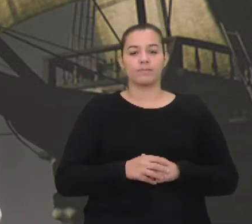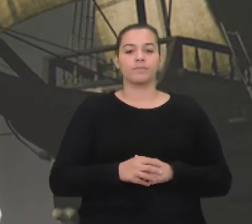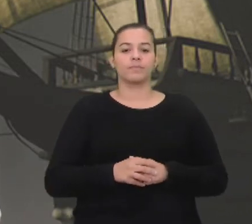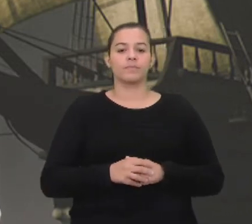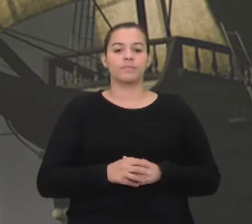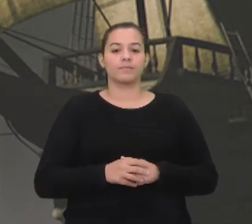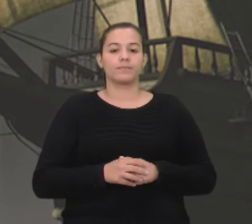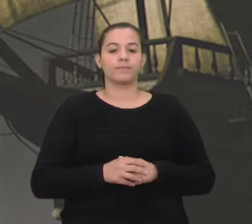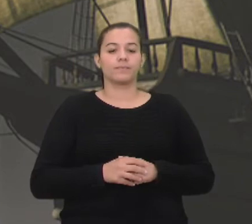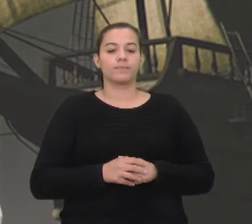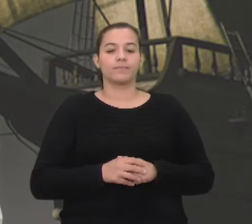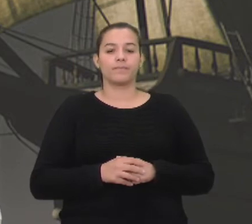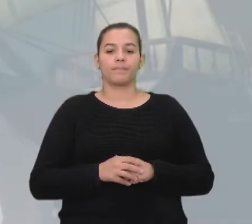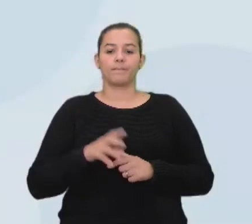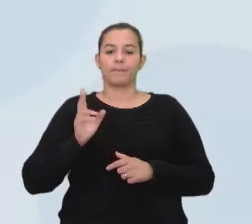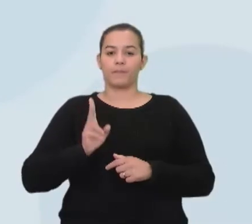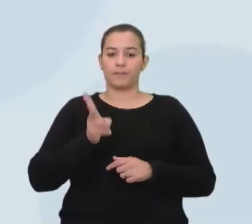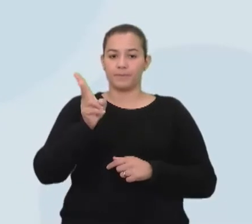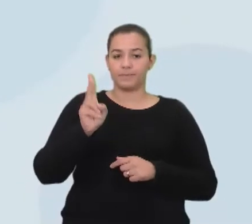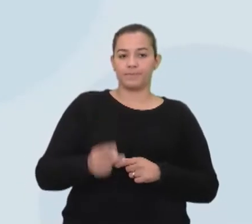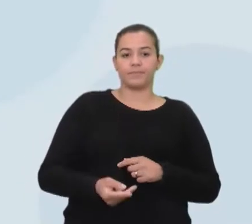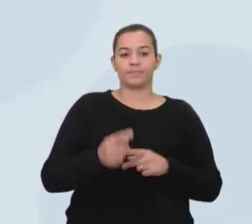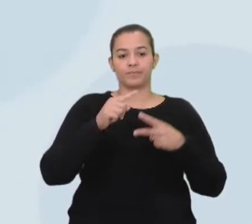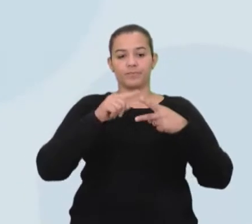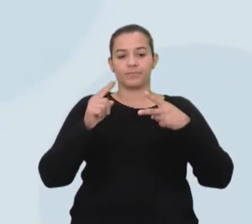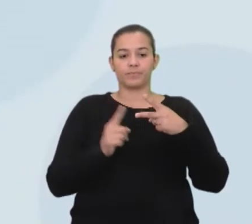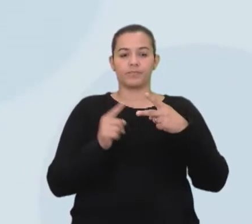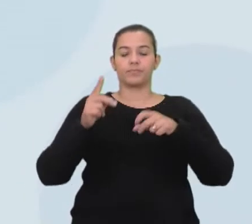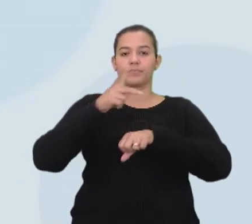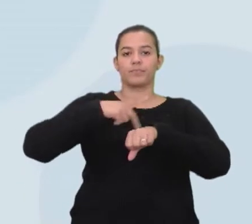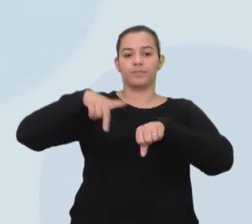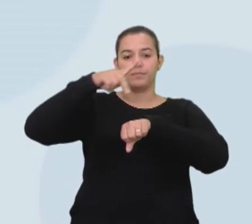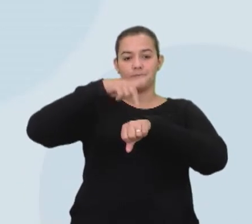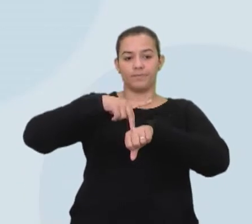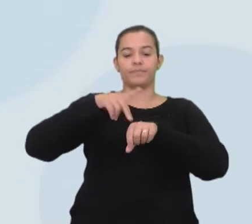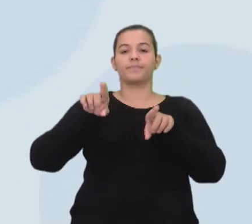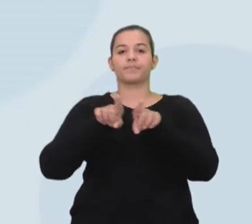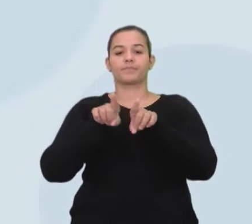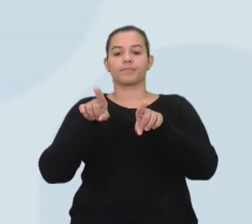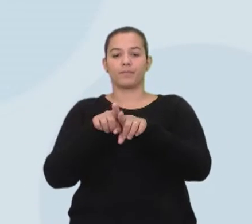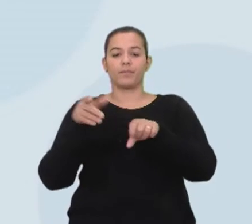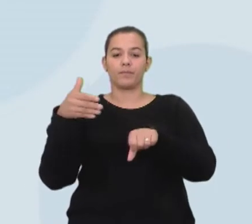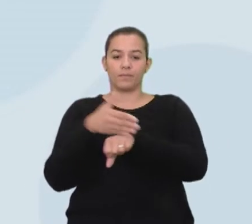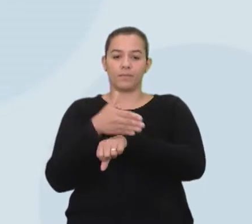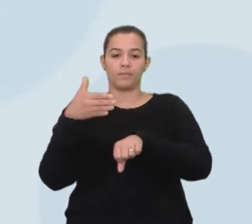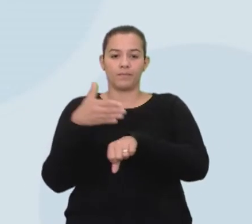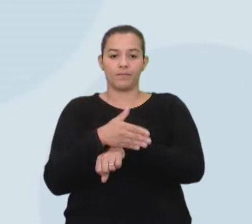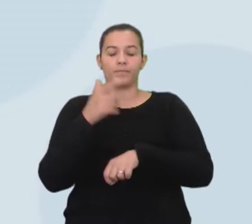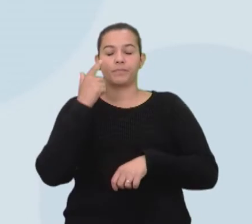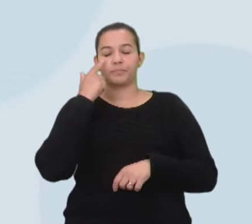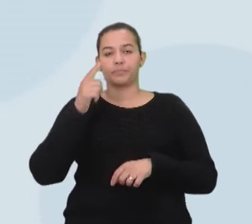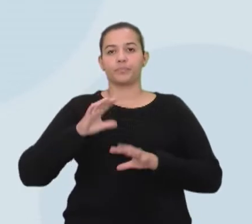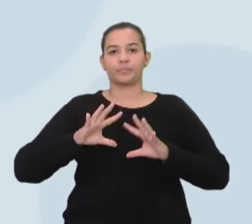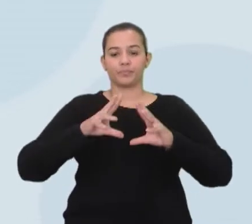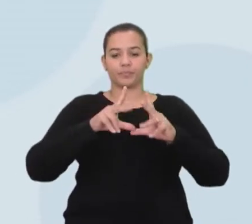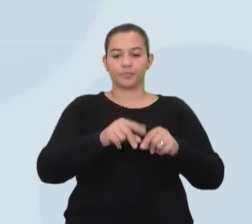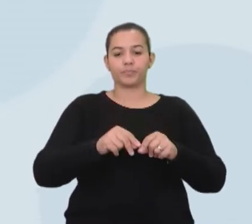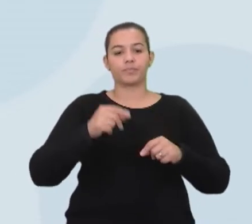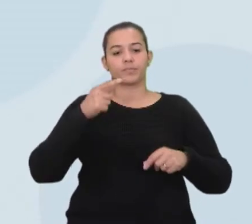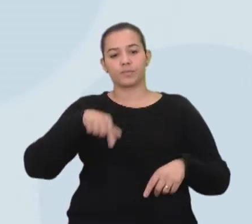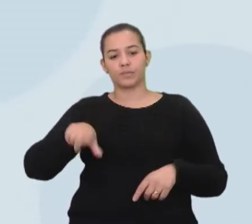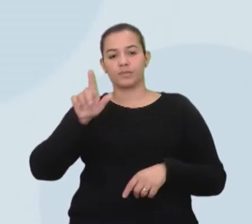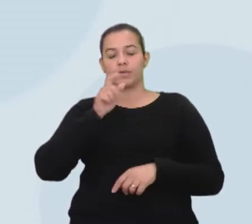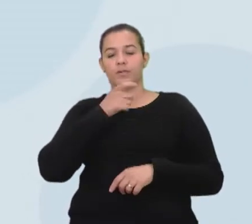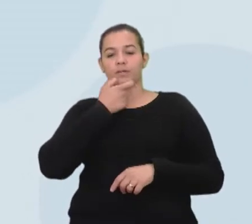E aí, pessoal, continuando, mais 2 países aí, né, que também participaram desse colonialismo, né? A